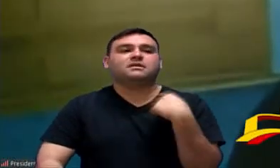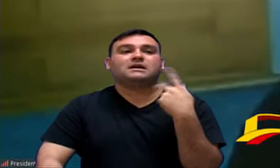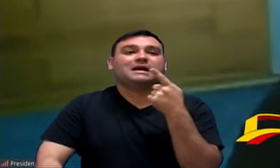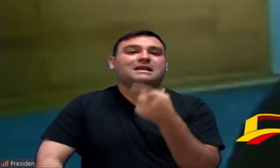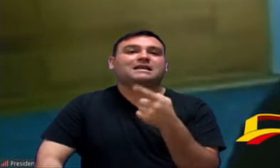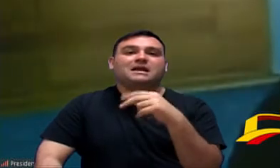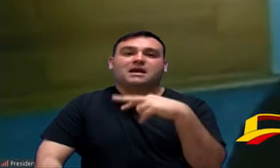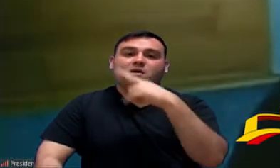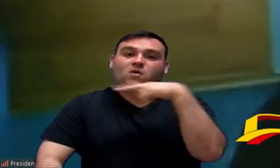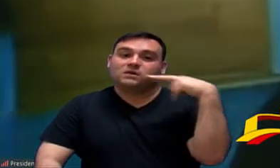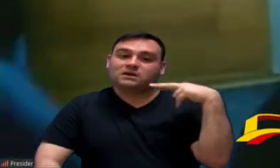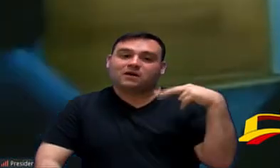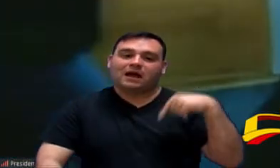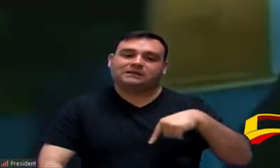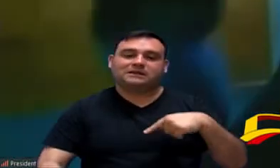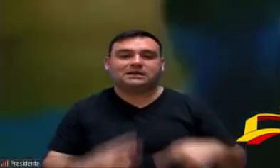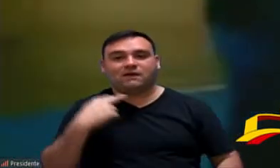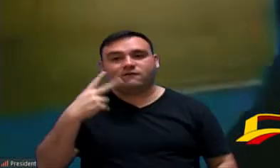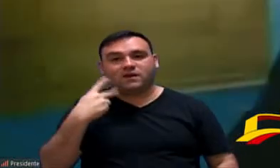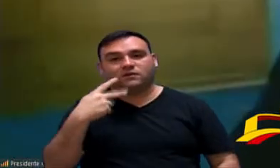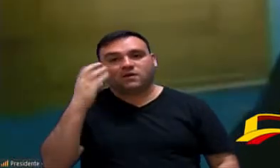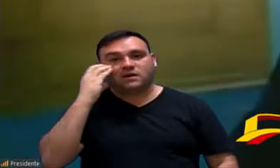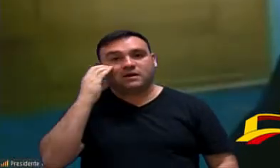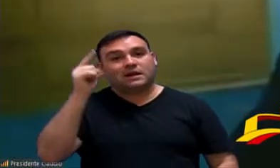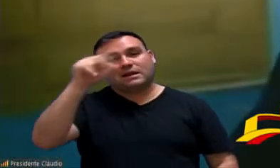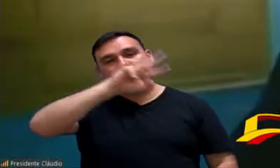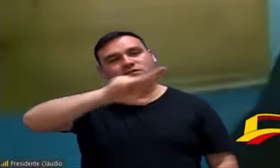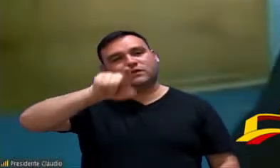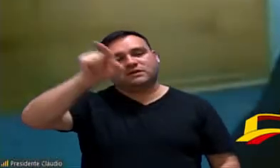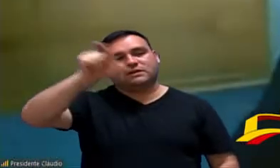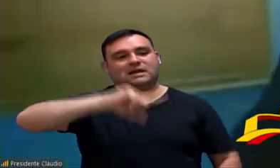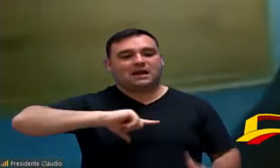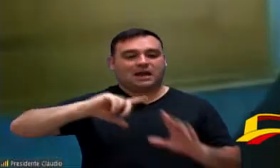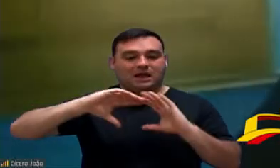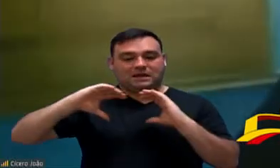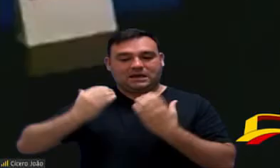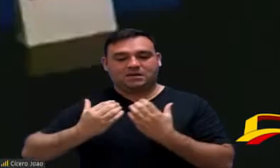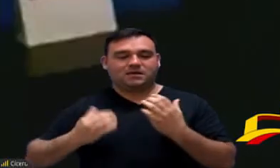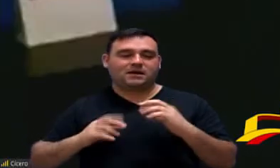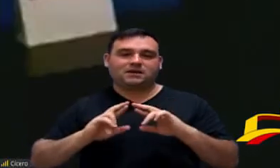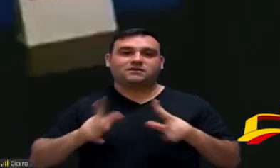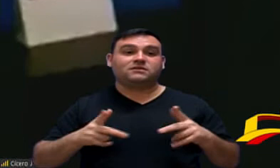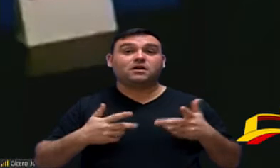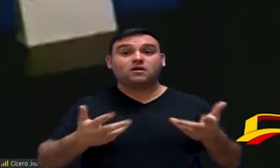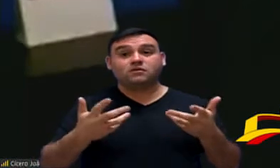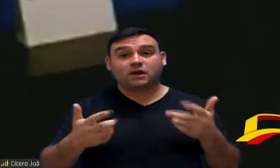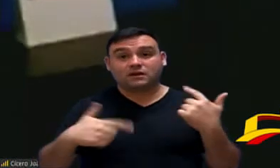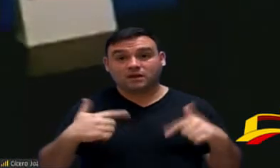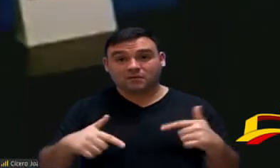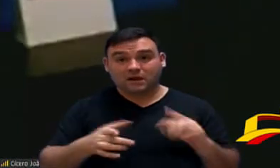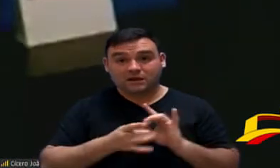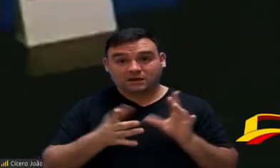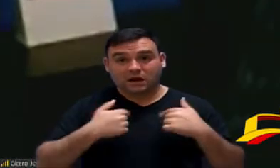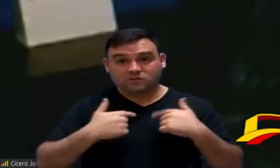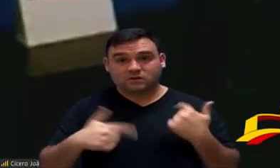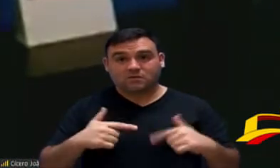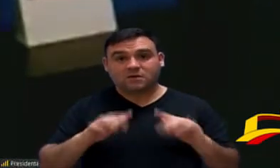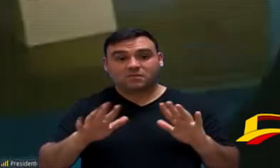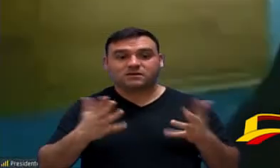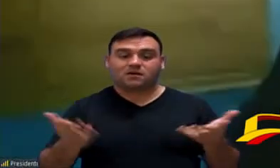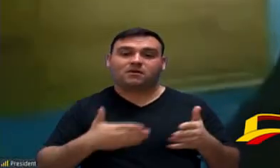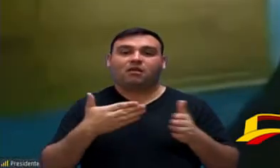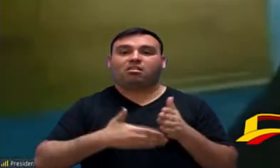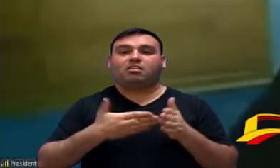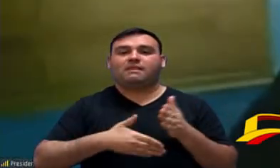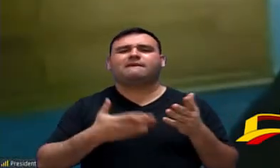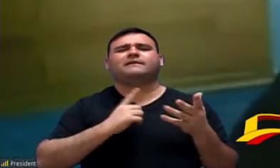o manga, aqui é o vereador, lá é executivo, já fala, legislativo e executivo. Eu quero trabalhar, então, se me deixar eu trabalho, mas a gente está trabalhando.